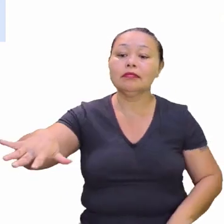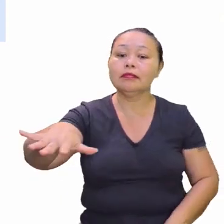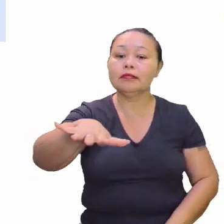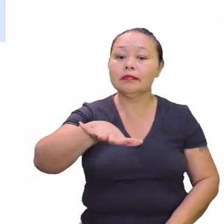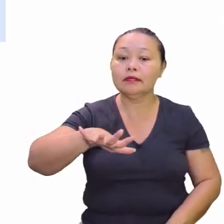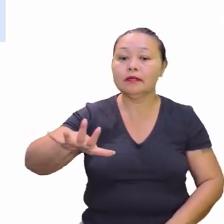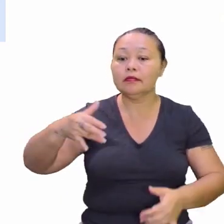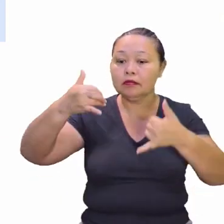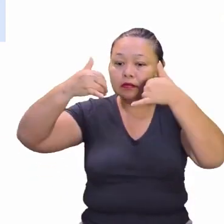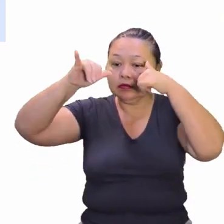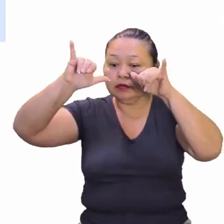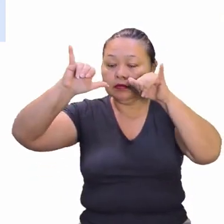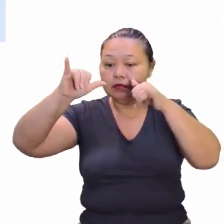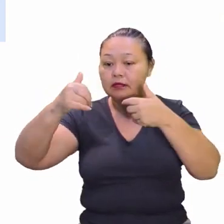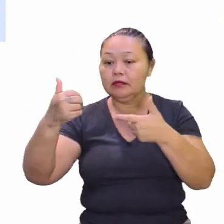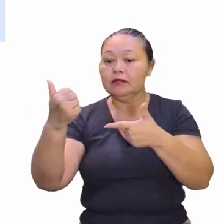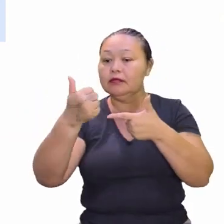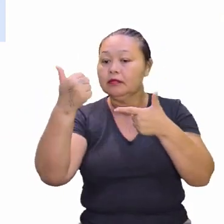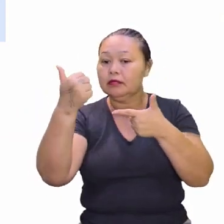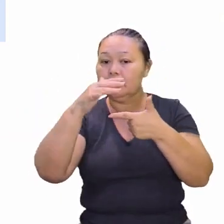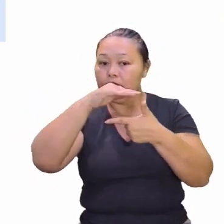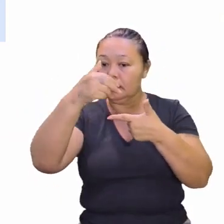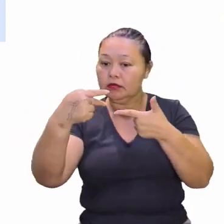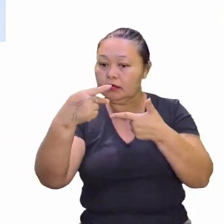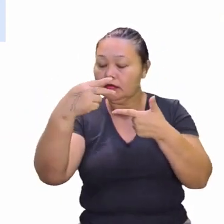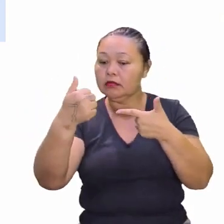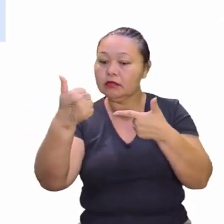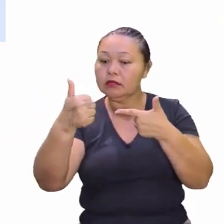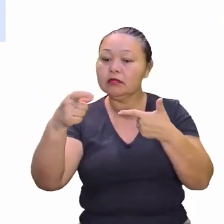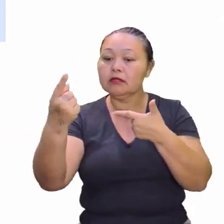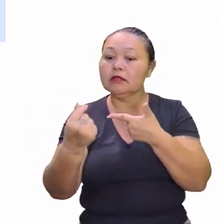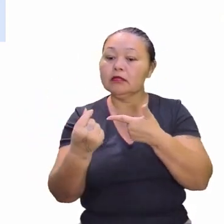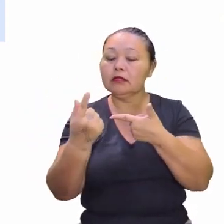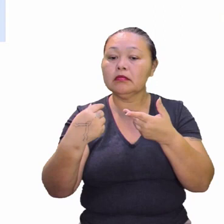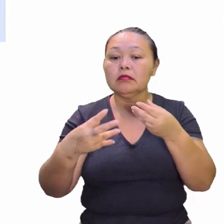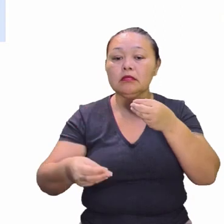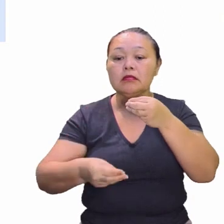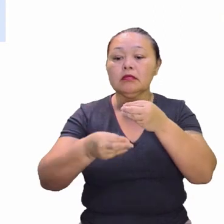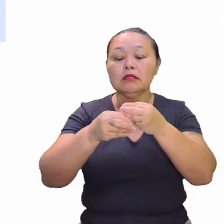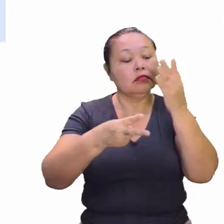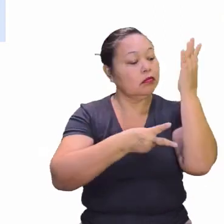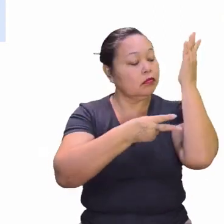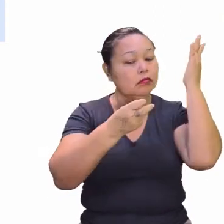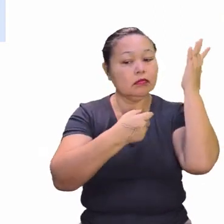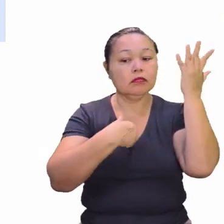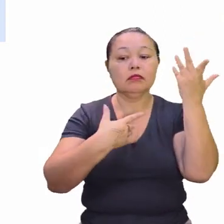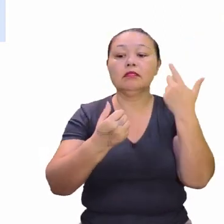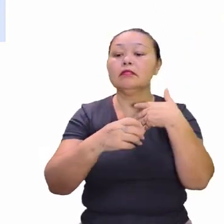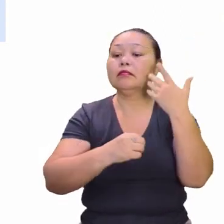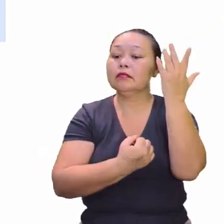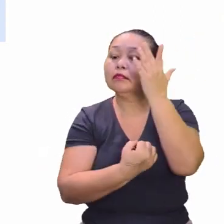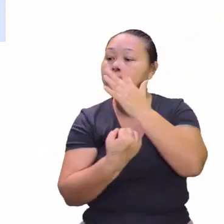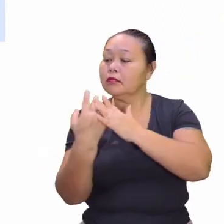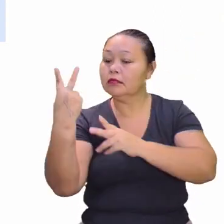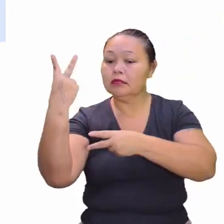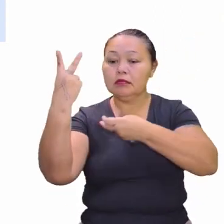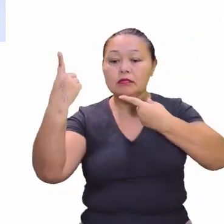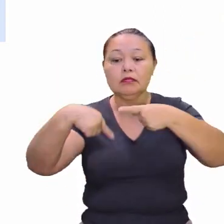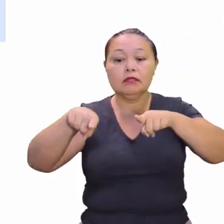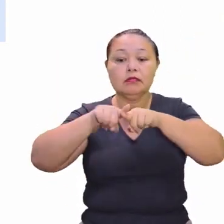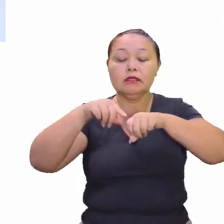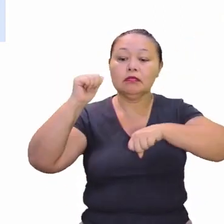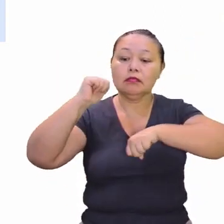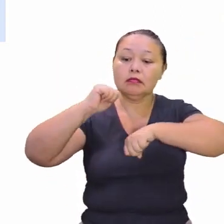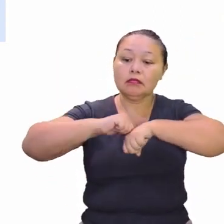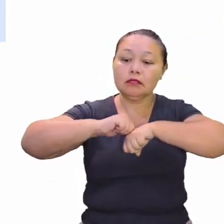setor primário da economia, juntamente com o extrativismo mineral e vegetal. E,